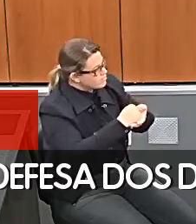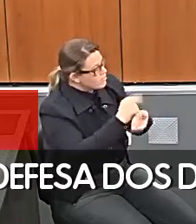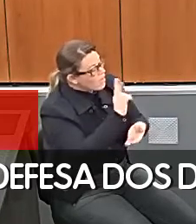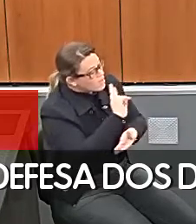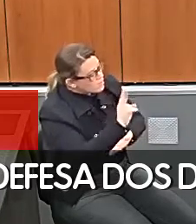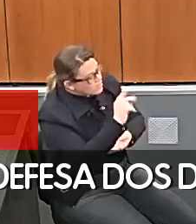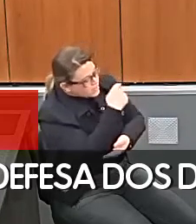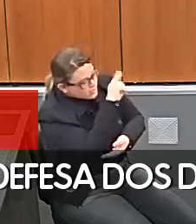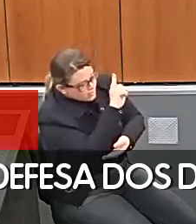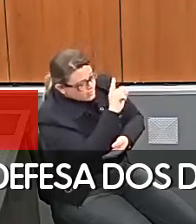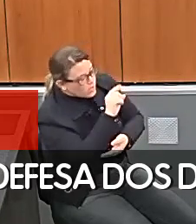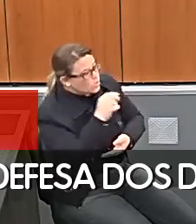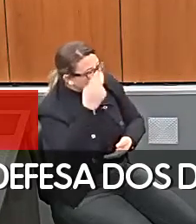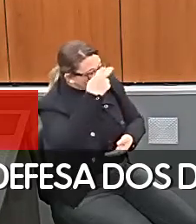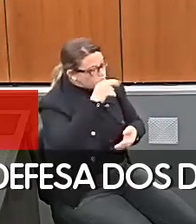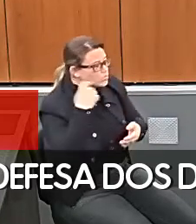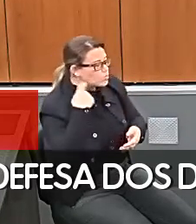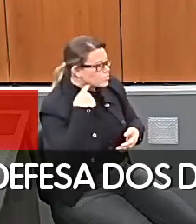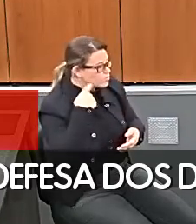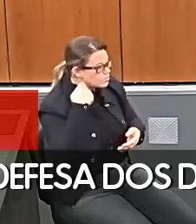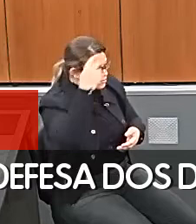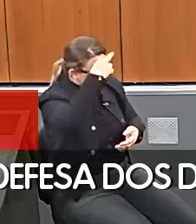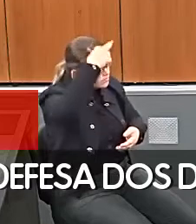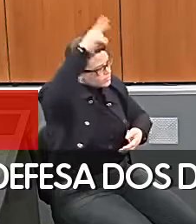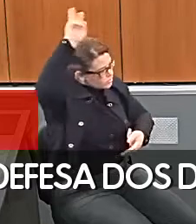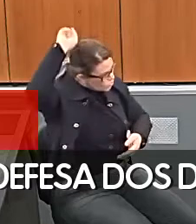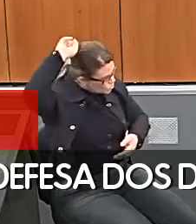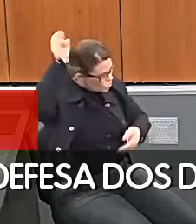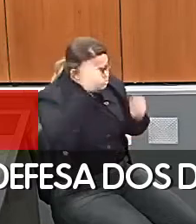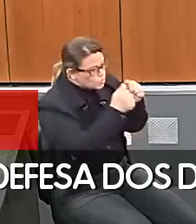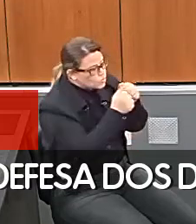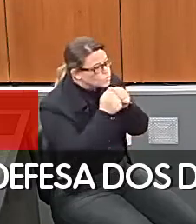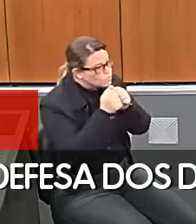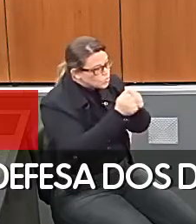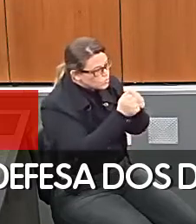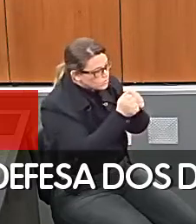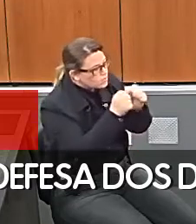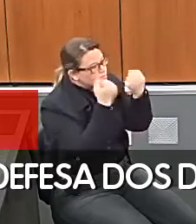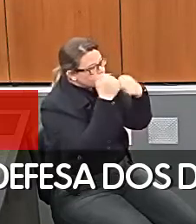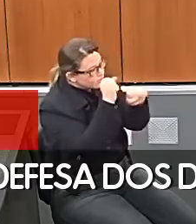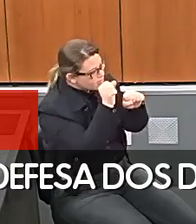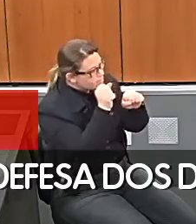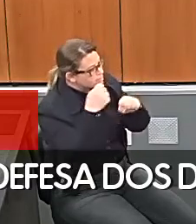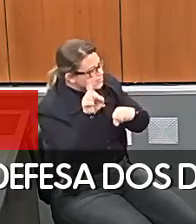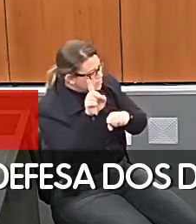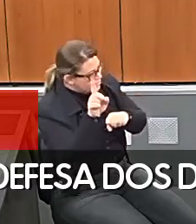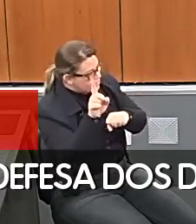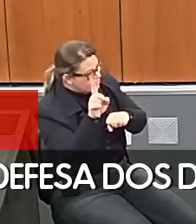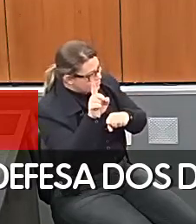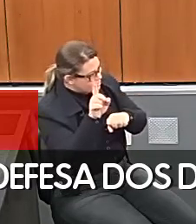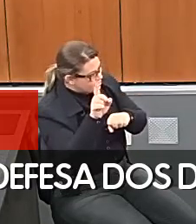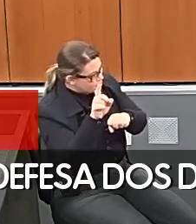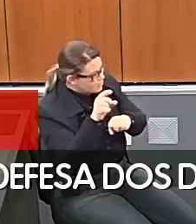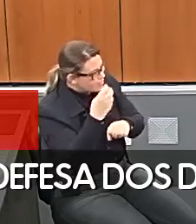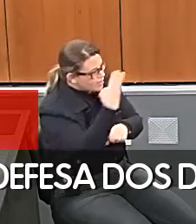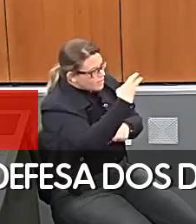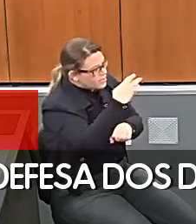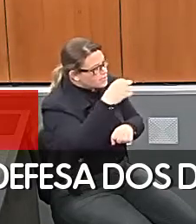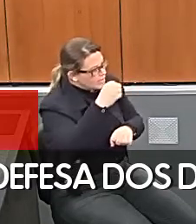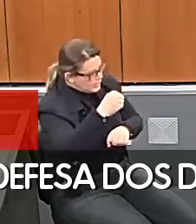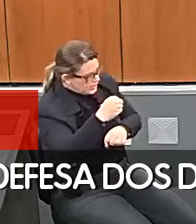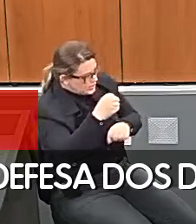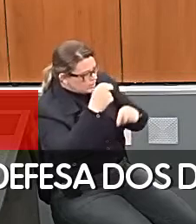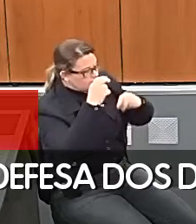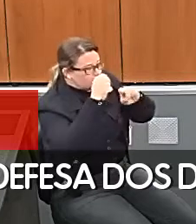representante oficial da Assembleia, da Comissão da Defesa da Pessoa com Deficiência, nesse evento, dia 30. Já